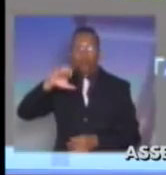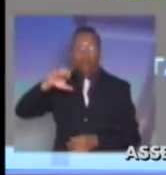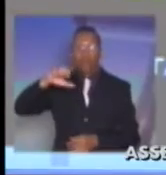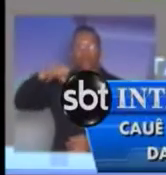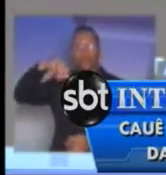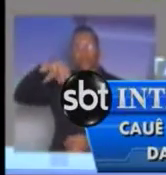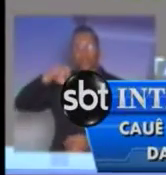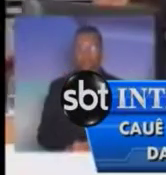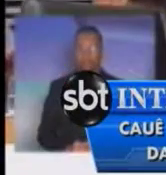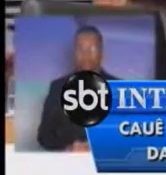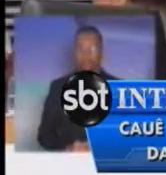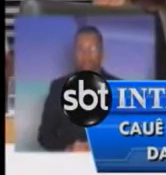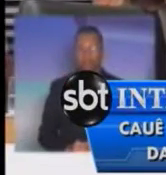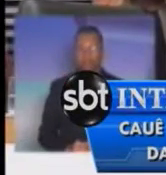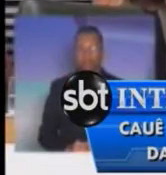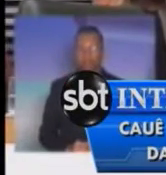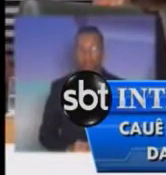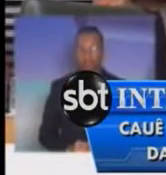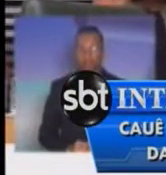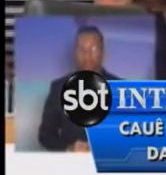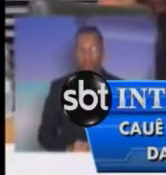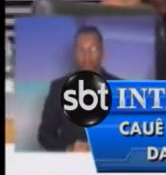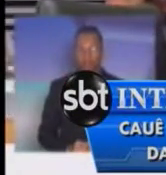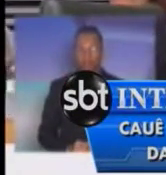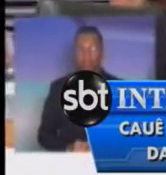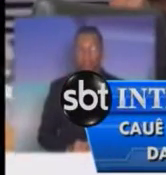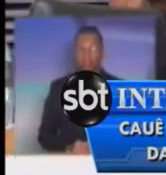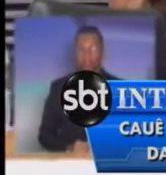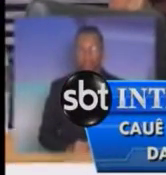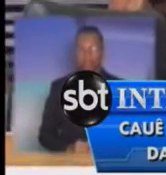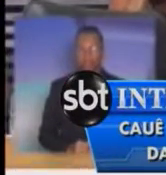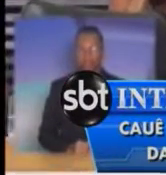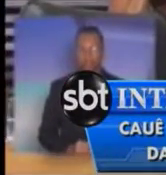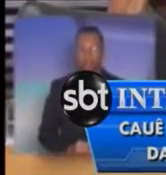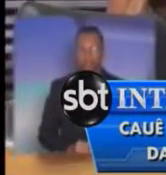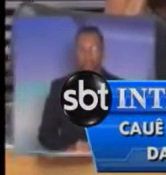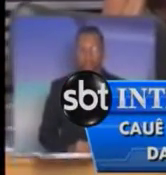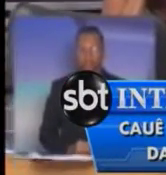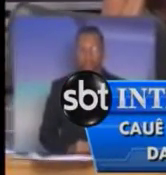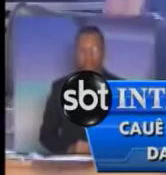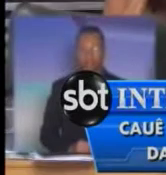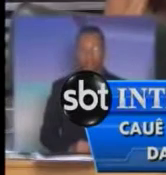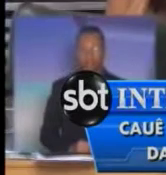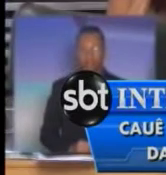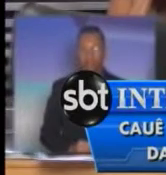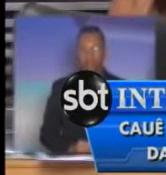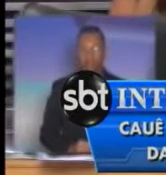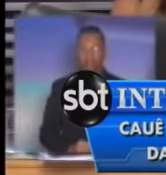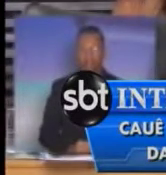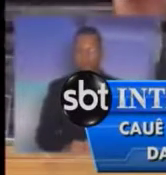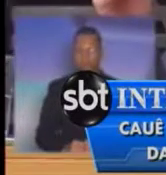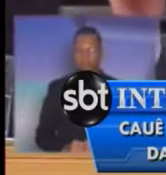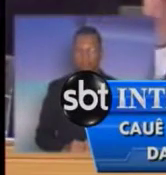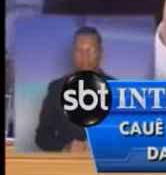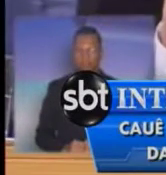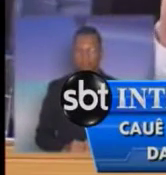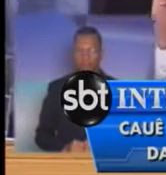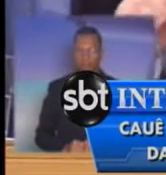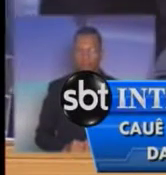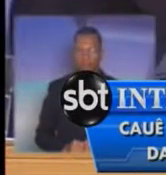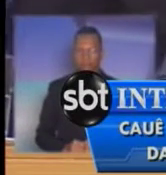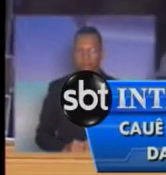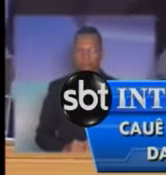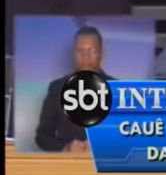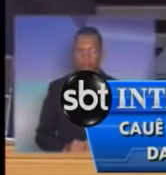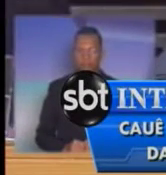33 anos e entra na história como um dos chefes mais novos da assembleia no discurso de posse o deputado enfatizou